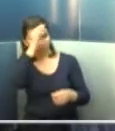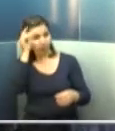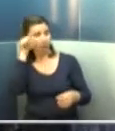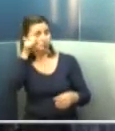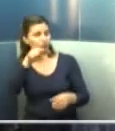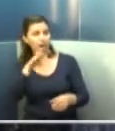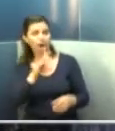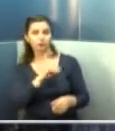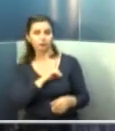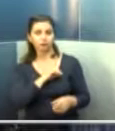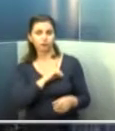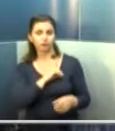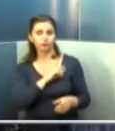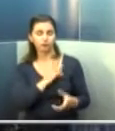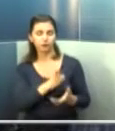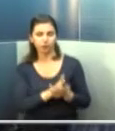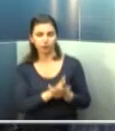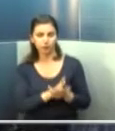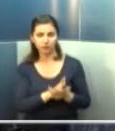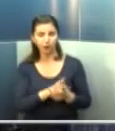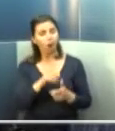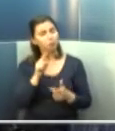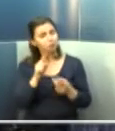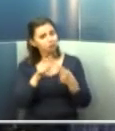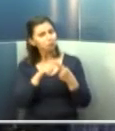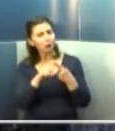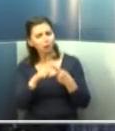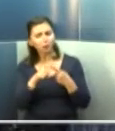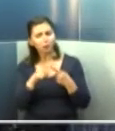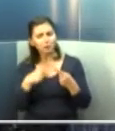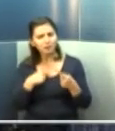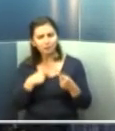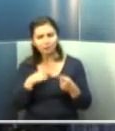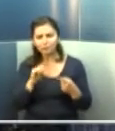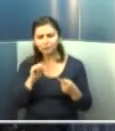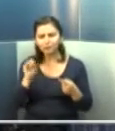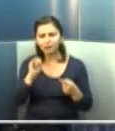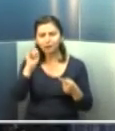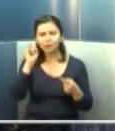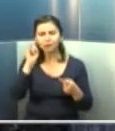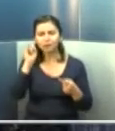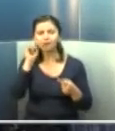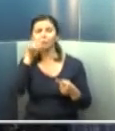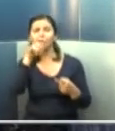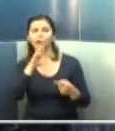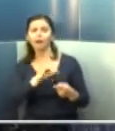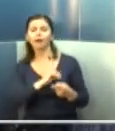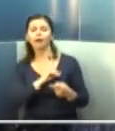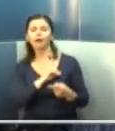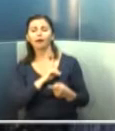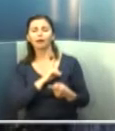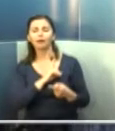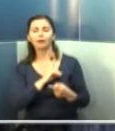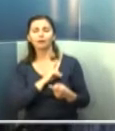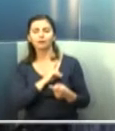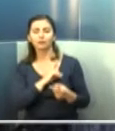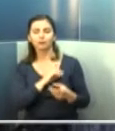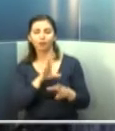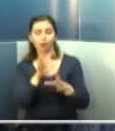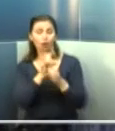coisas do desativar uma das coisas chamou atenção lado era do gonzaga foi que lá eles conseguiram o orçamento